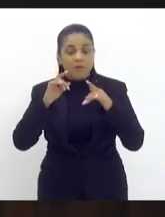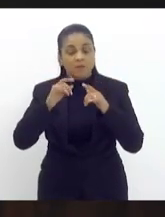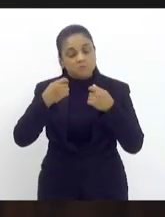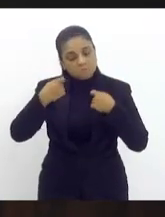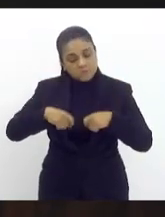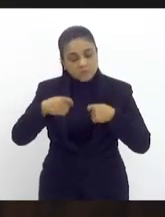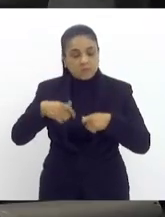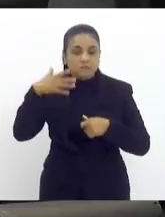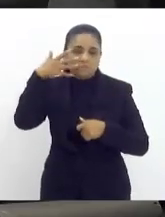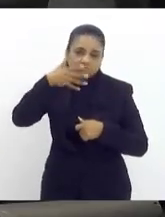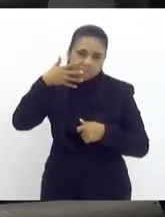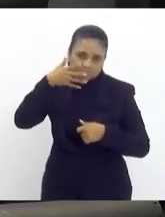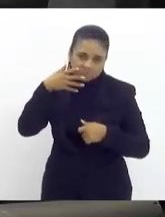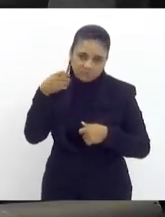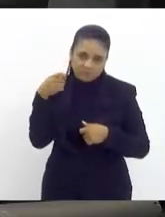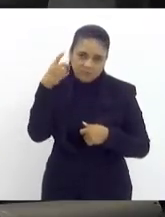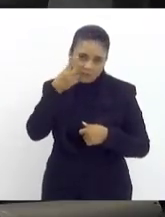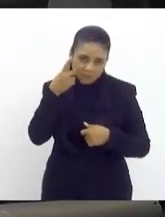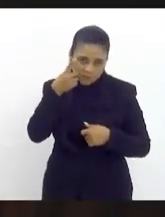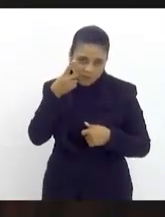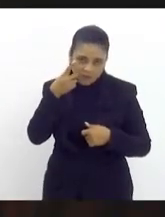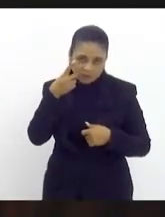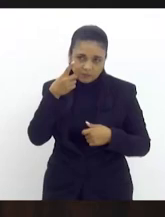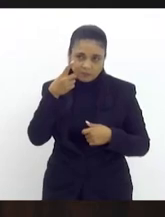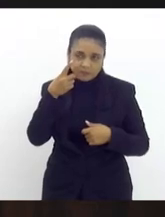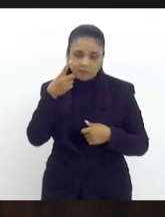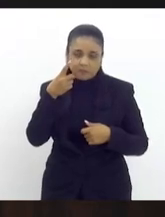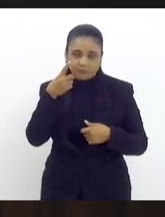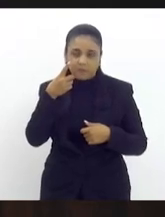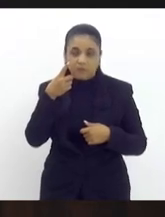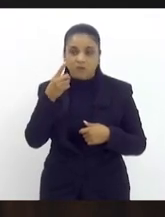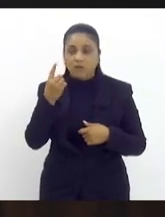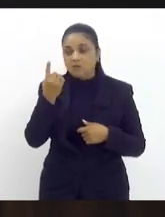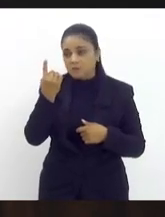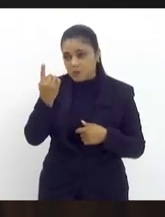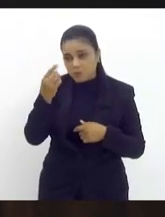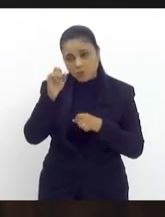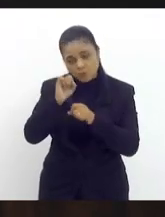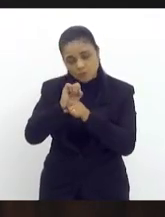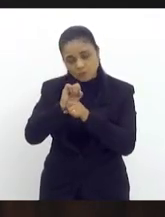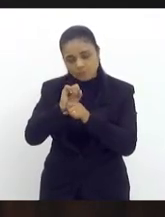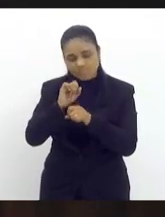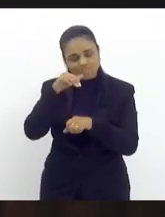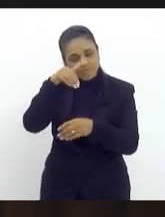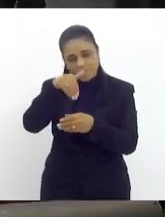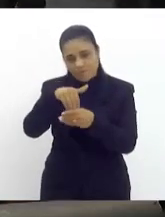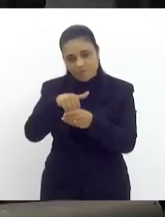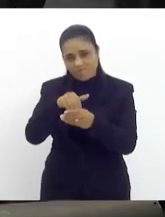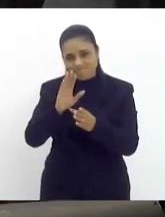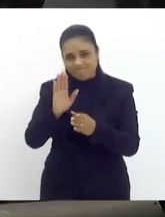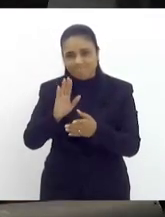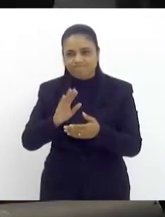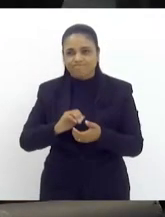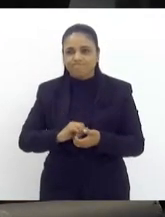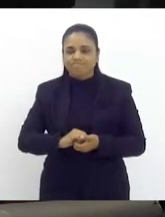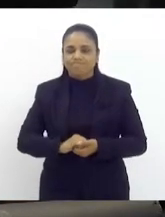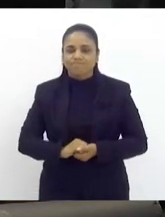fala. Tem uma história que fala. Só um minuto, deputado. A gente não vai conseguir votar.